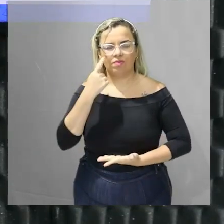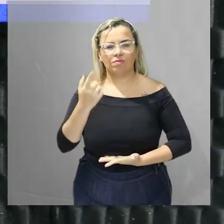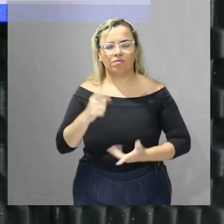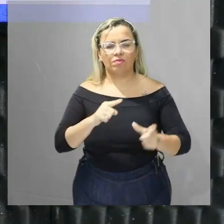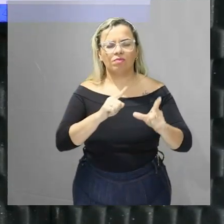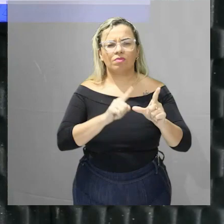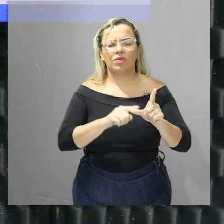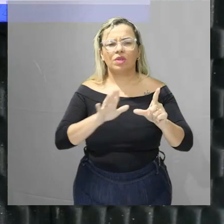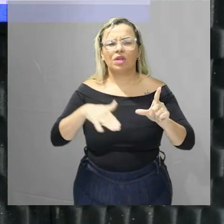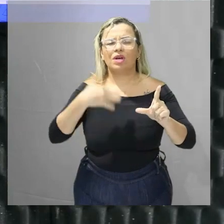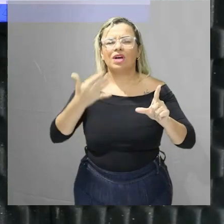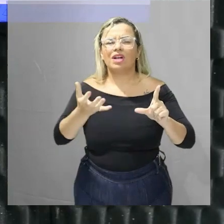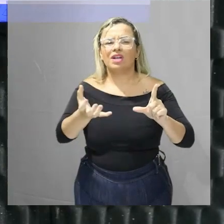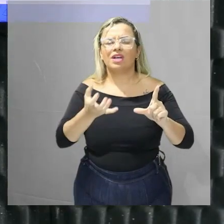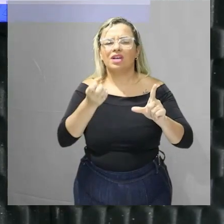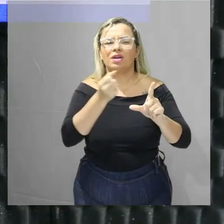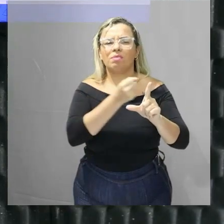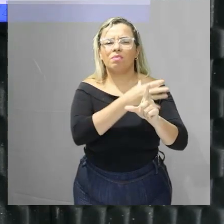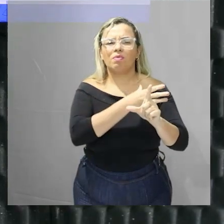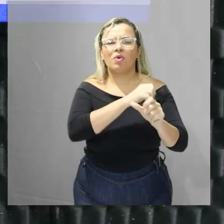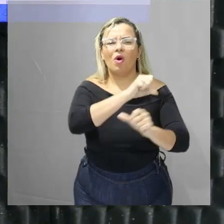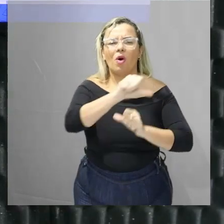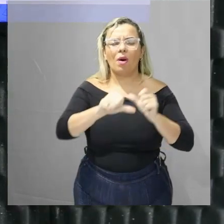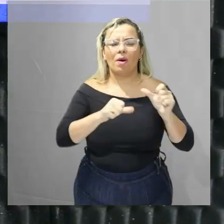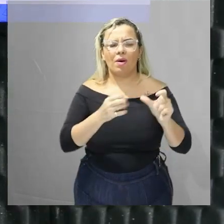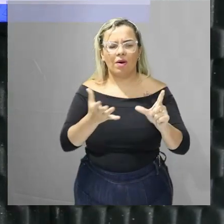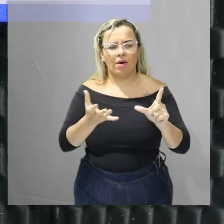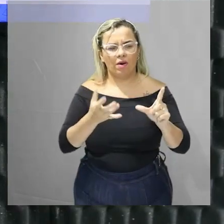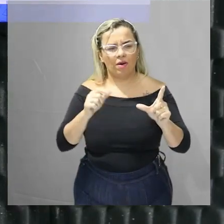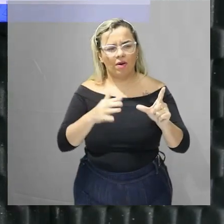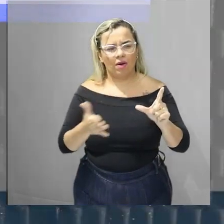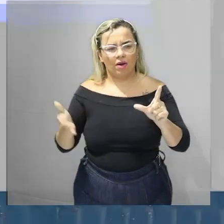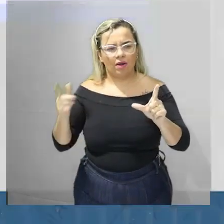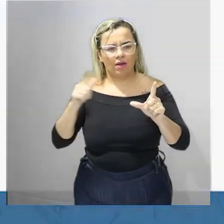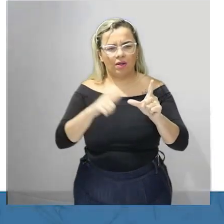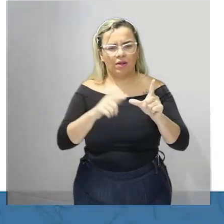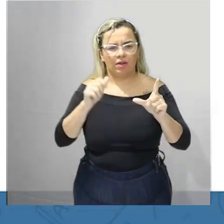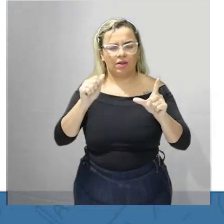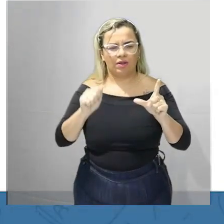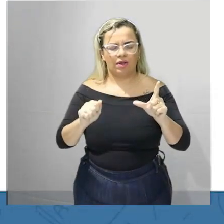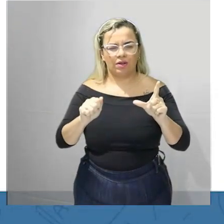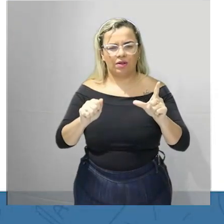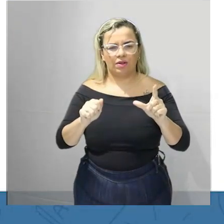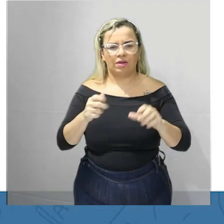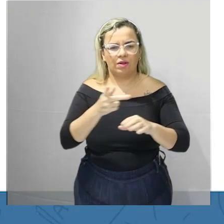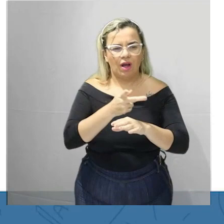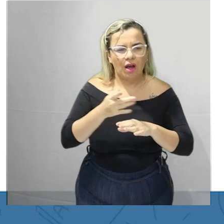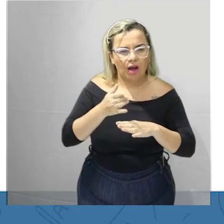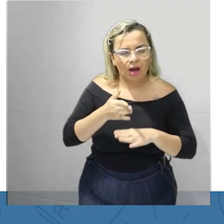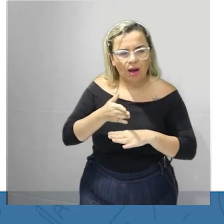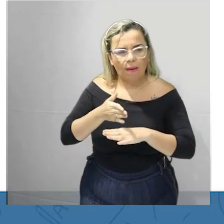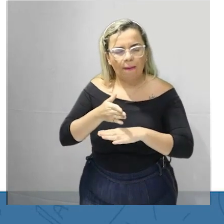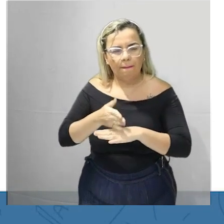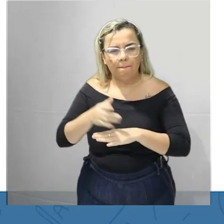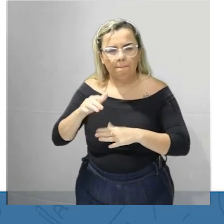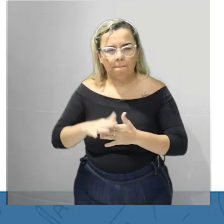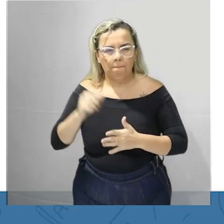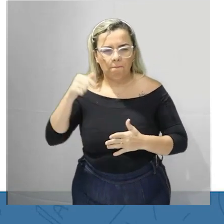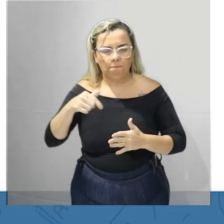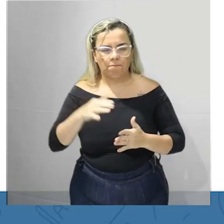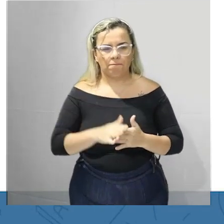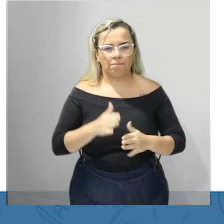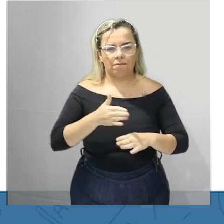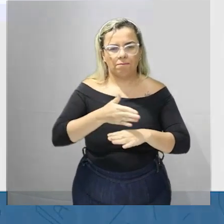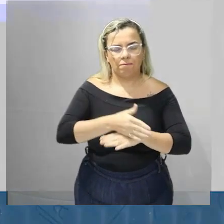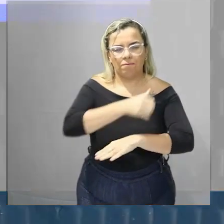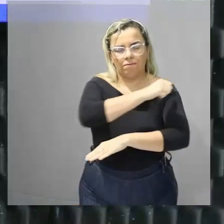Para que ele quer modernizar aquilo? Fica claro, né, galera? O nosso gabarito é logo a primeira, né? Se busca o quê? Intensificar a participação